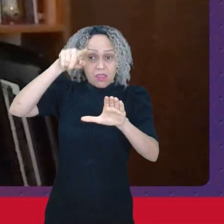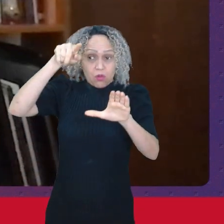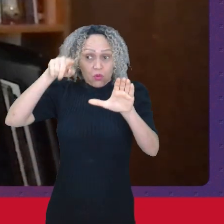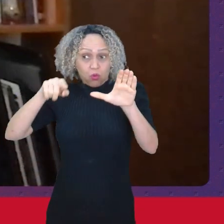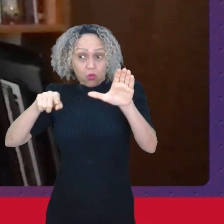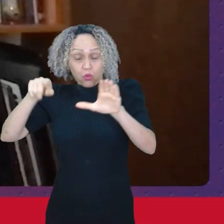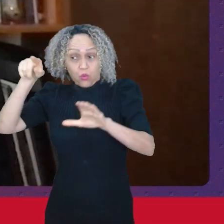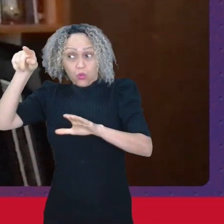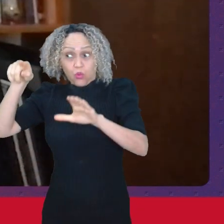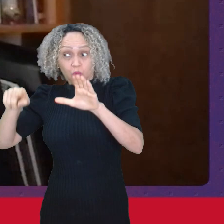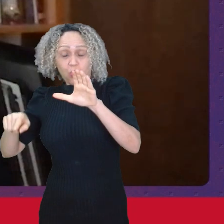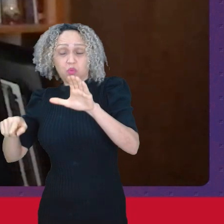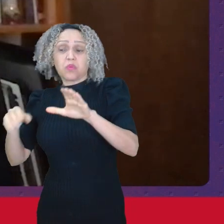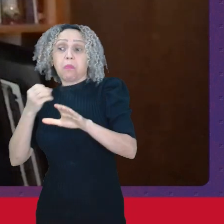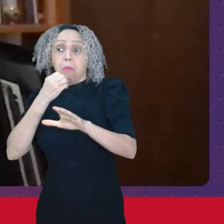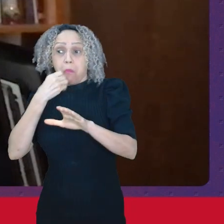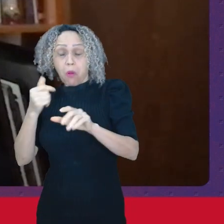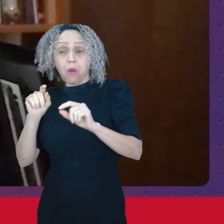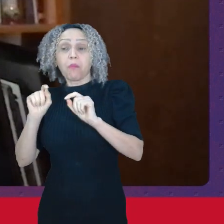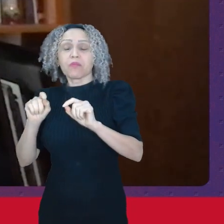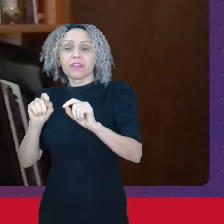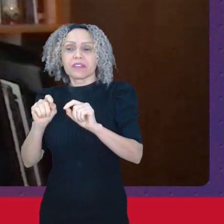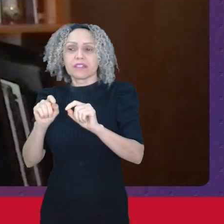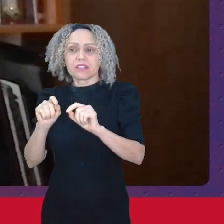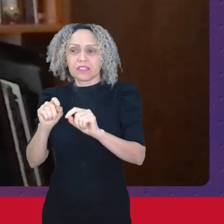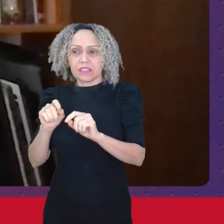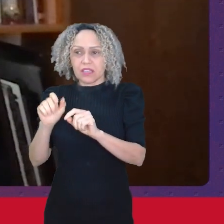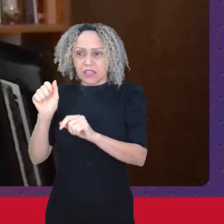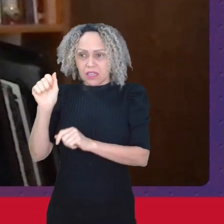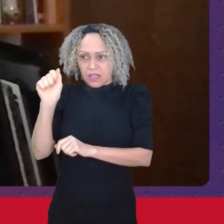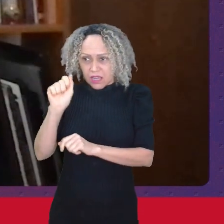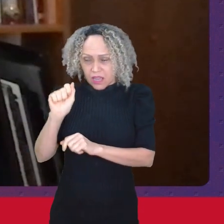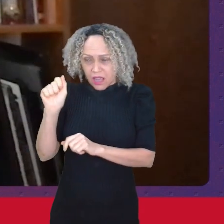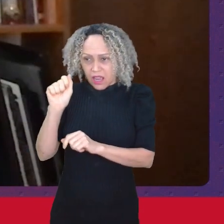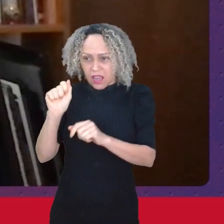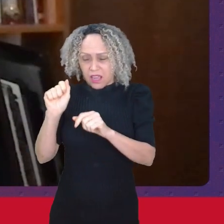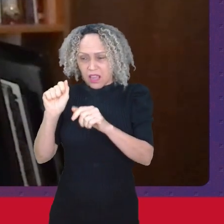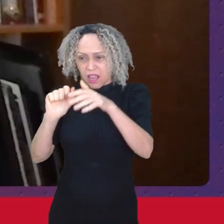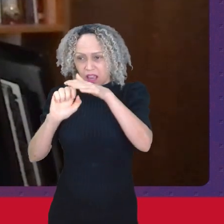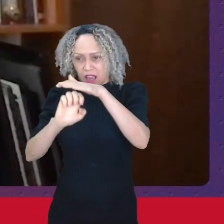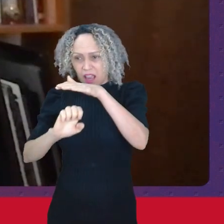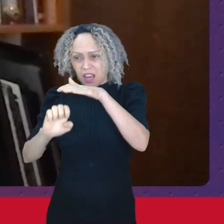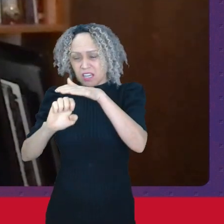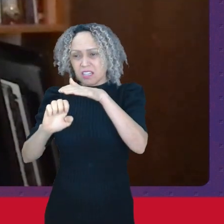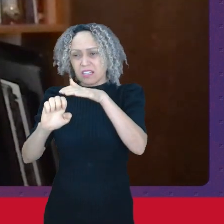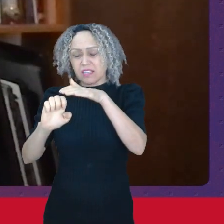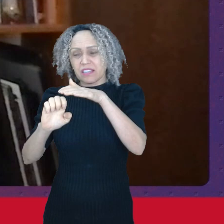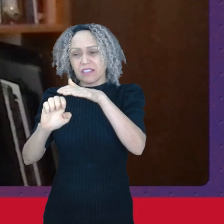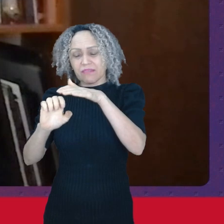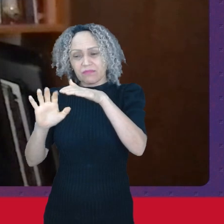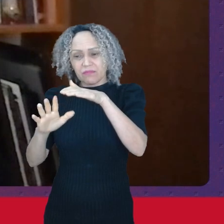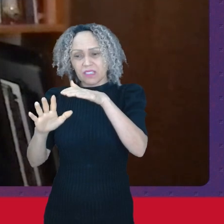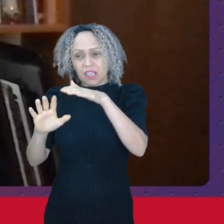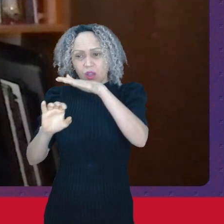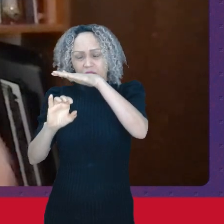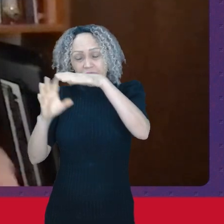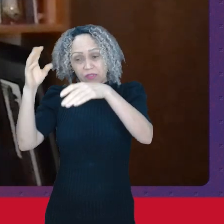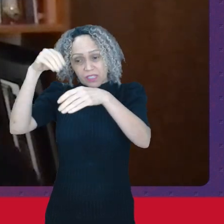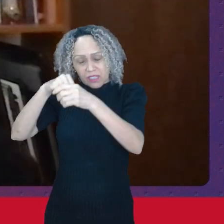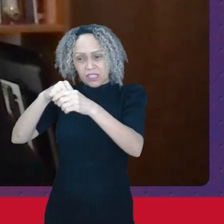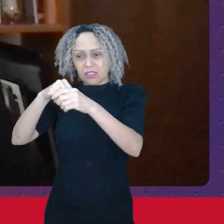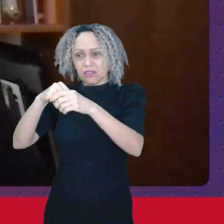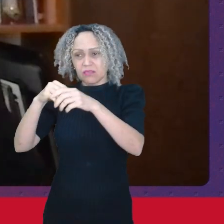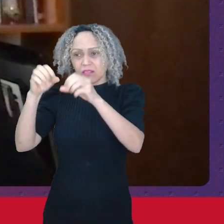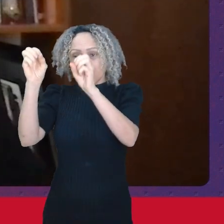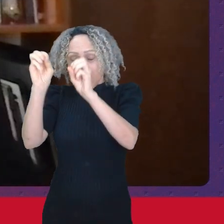tão eficiente que a FAO, né, que é a Agência das Nações Unidas para cuidar de agricultura e de alimentação,